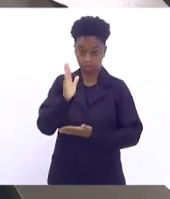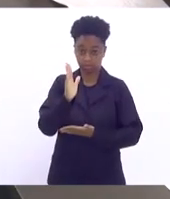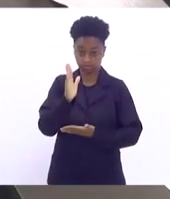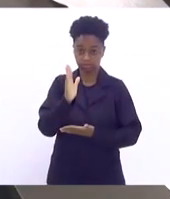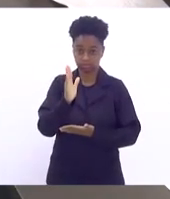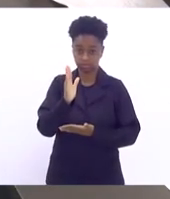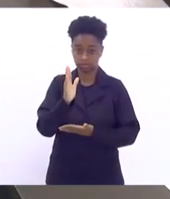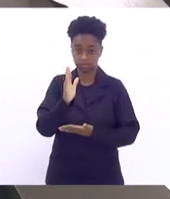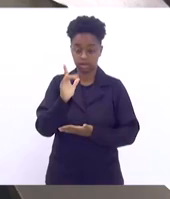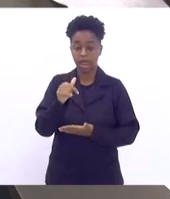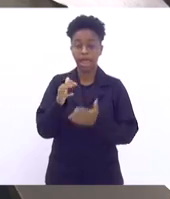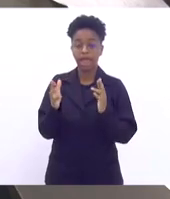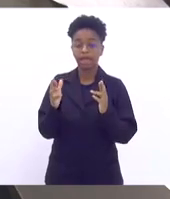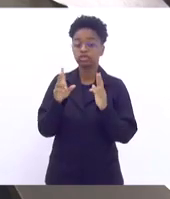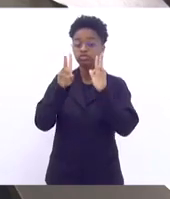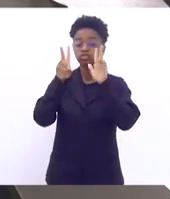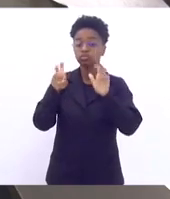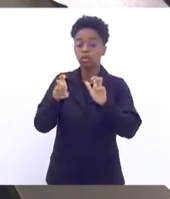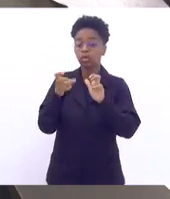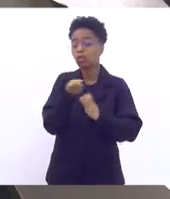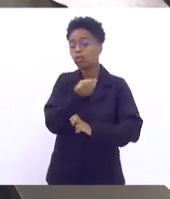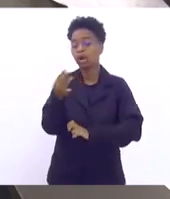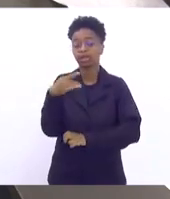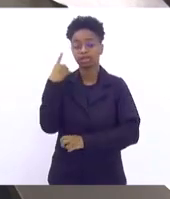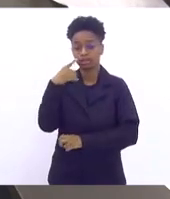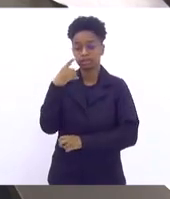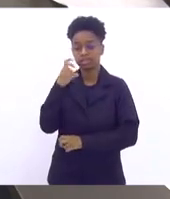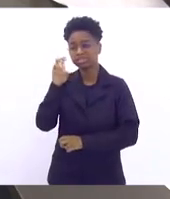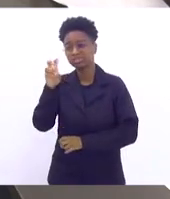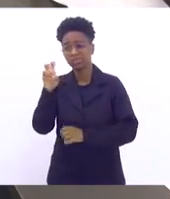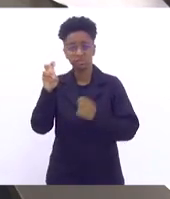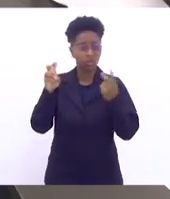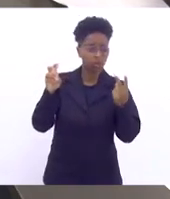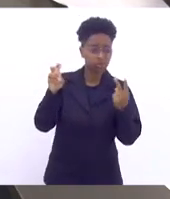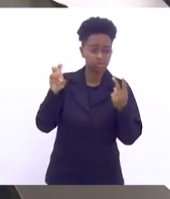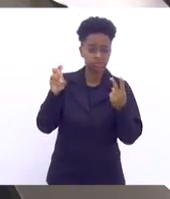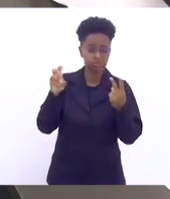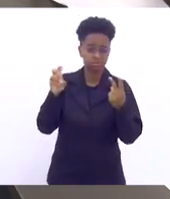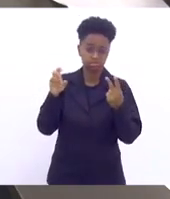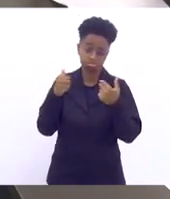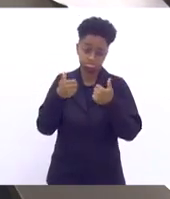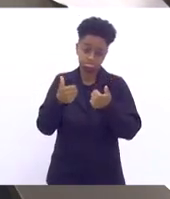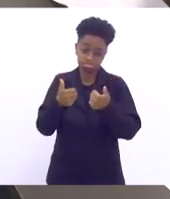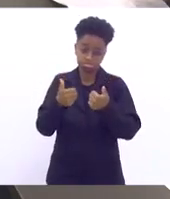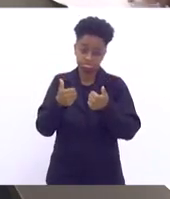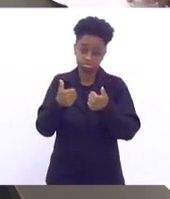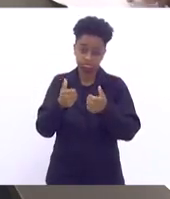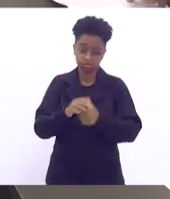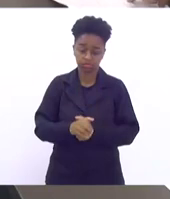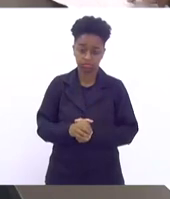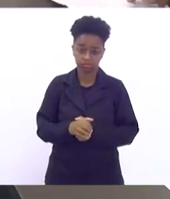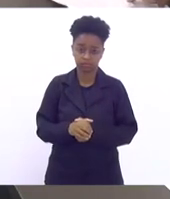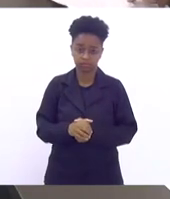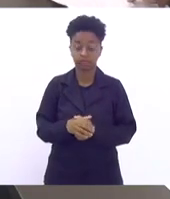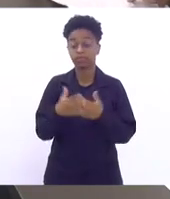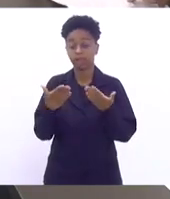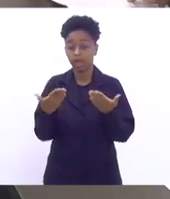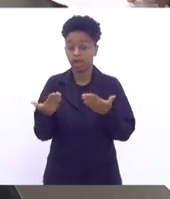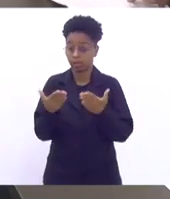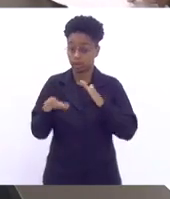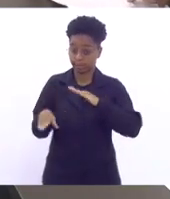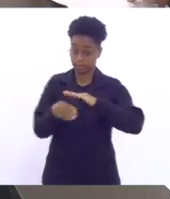que é relação ao número 165 e 2 5 e 2 aí vamos para